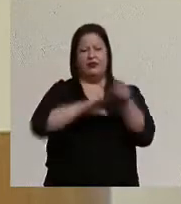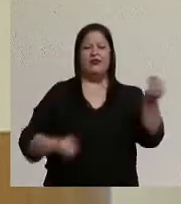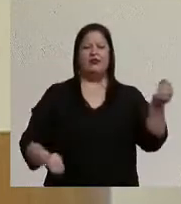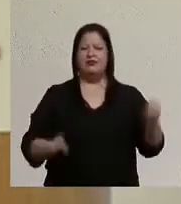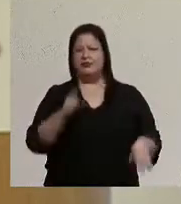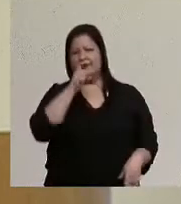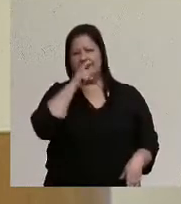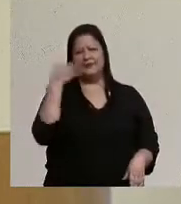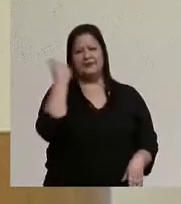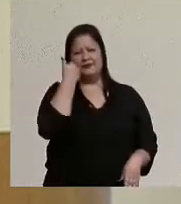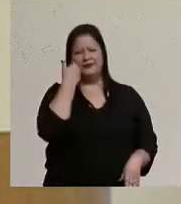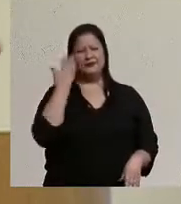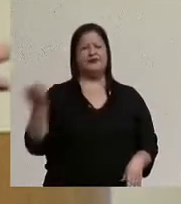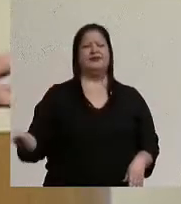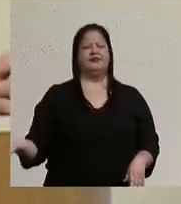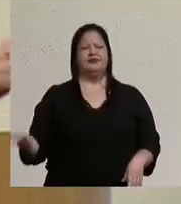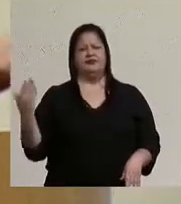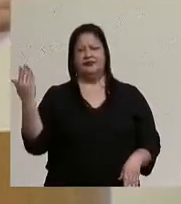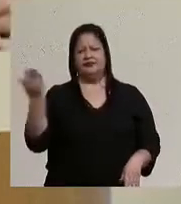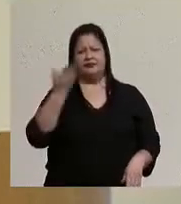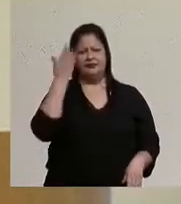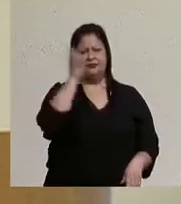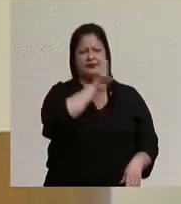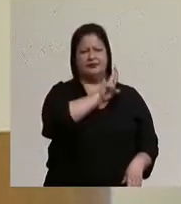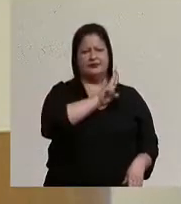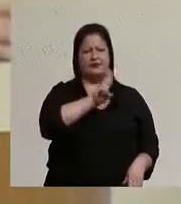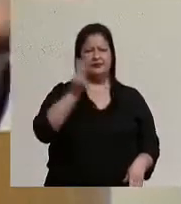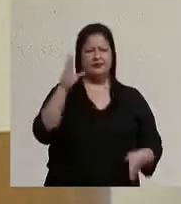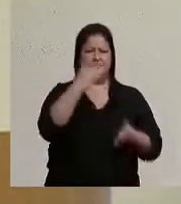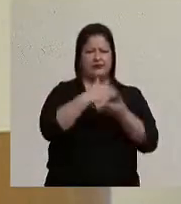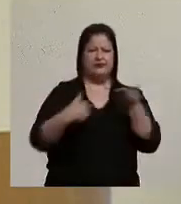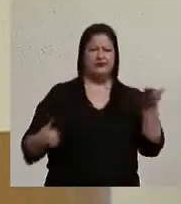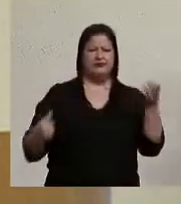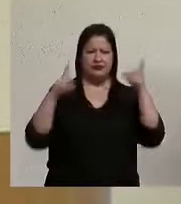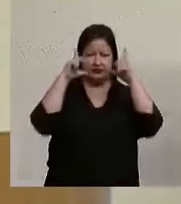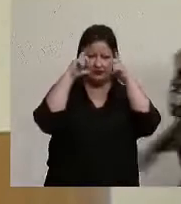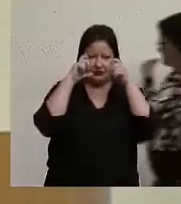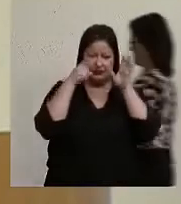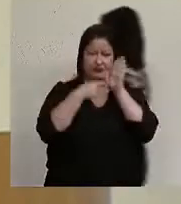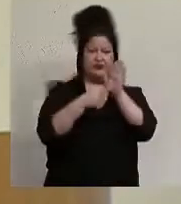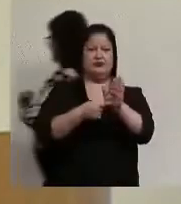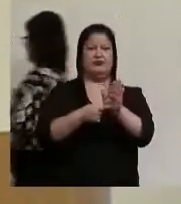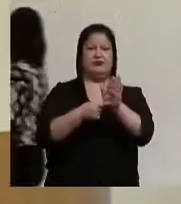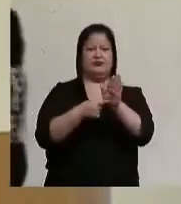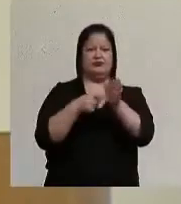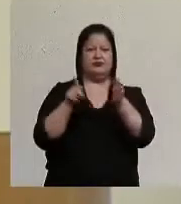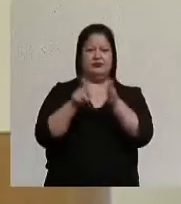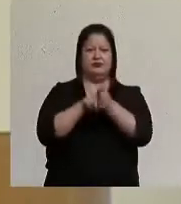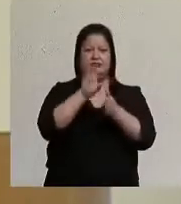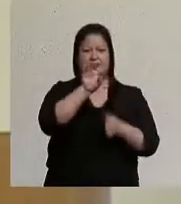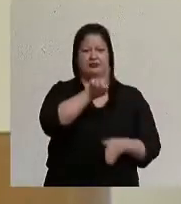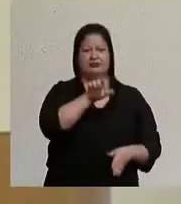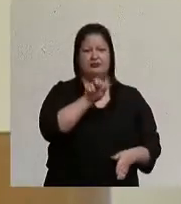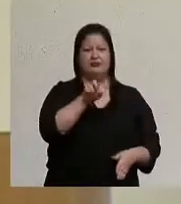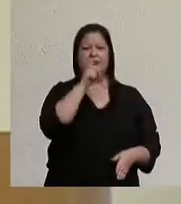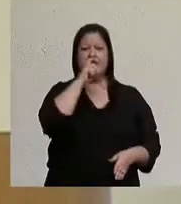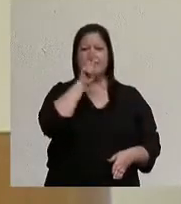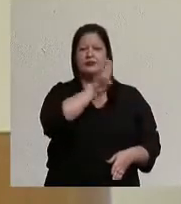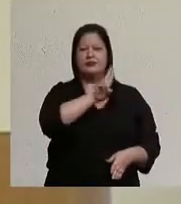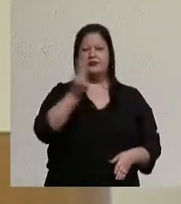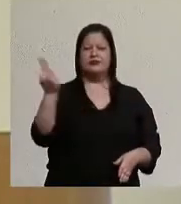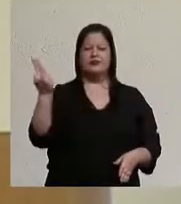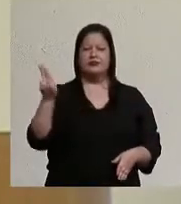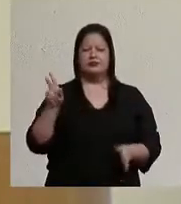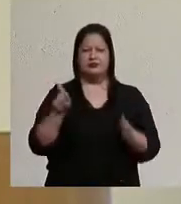do você tirar o nome do seu nome tá lá mas a foto tá tudo do César porque você não coloca a foto do seu pai lá